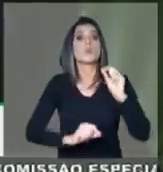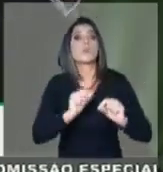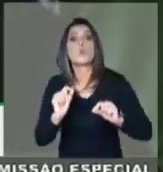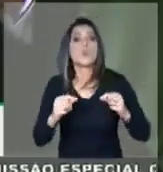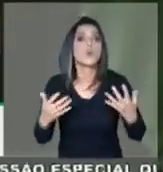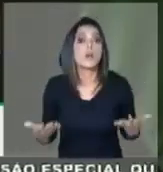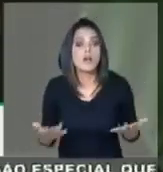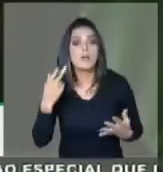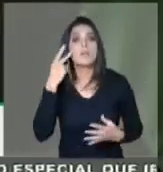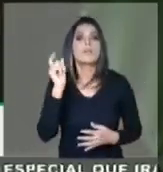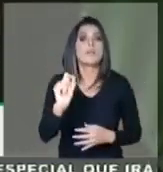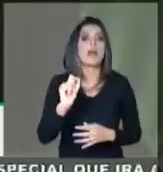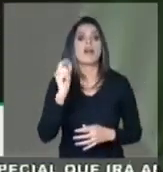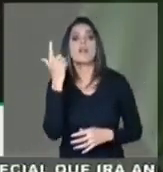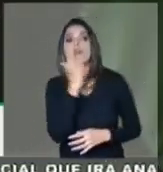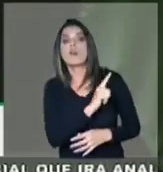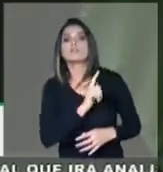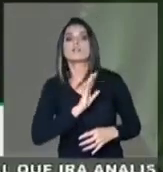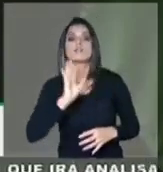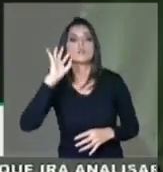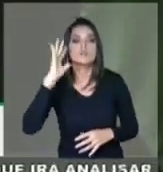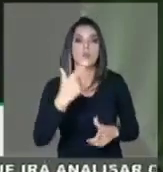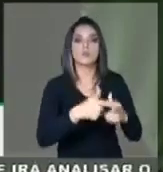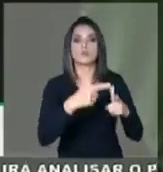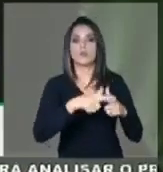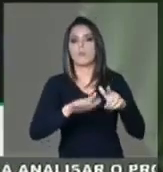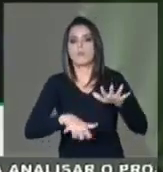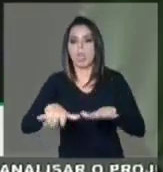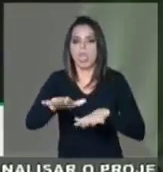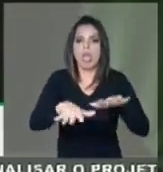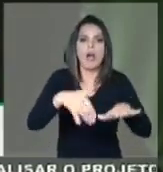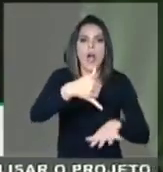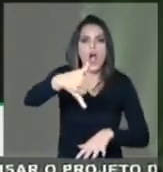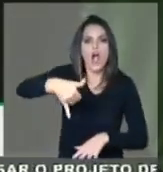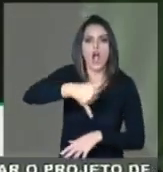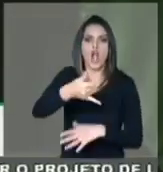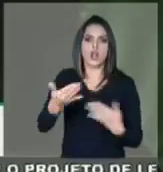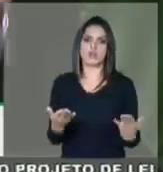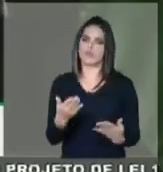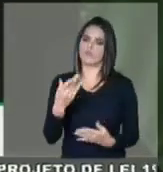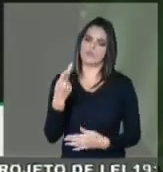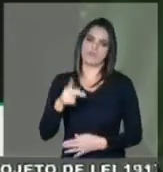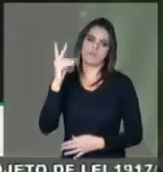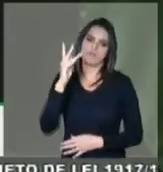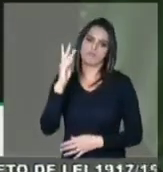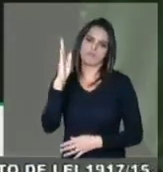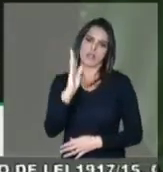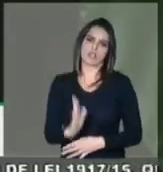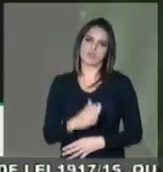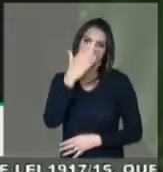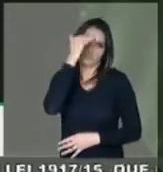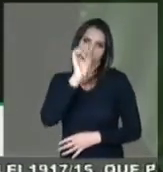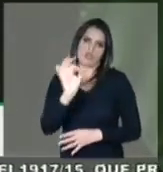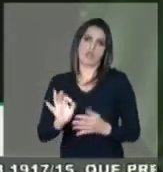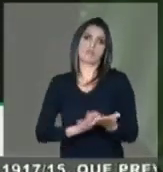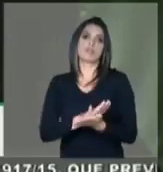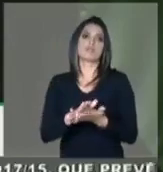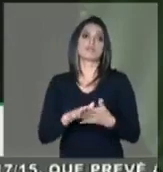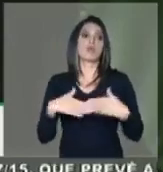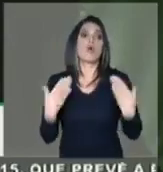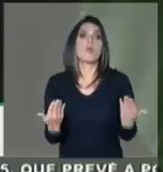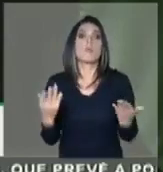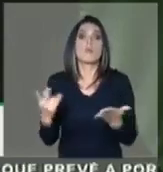nesse quase 2 meses em que o Brasil desconhece, diante de uma gravidade como a que se apresenta, as medidas que